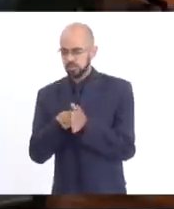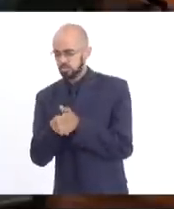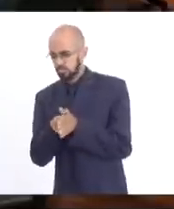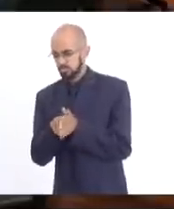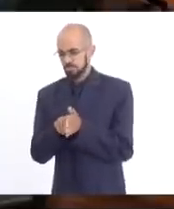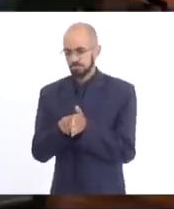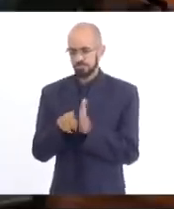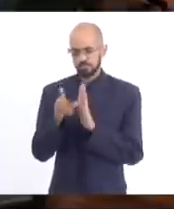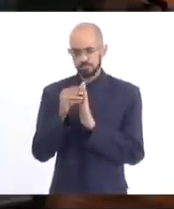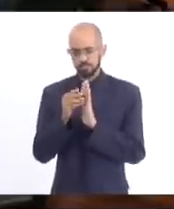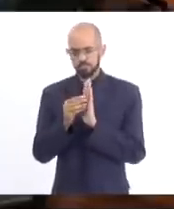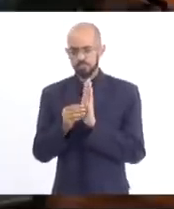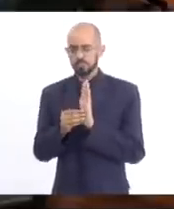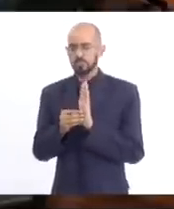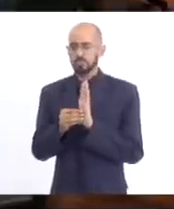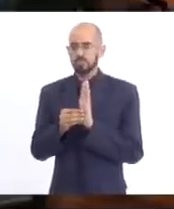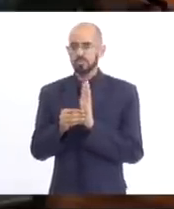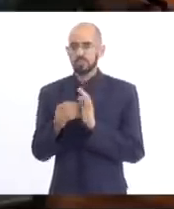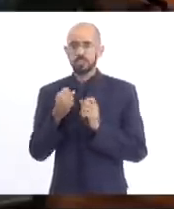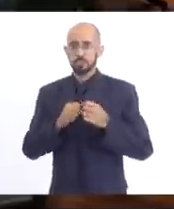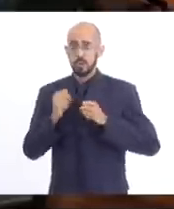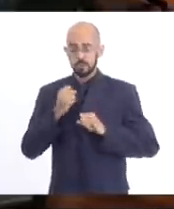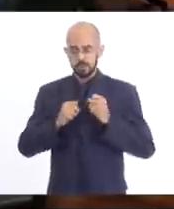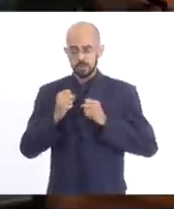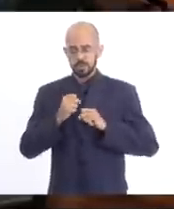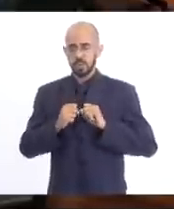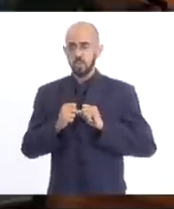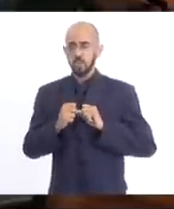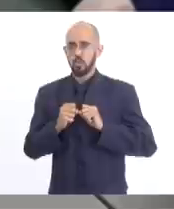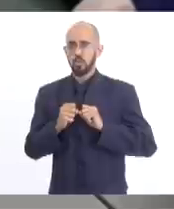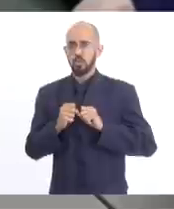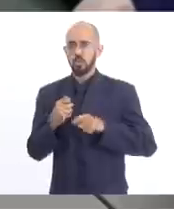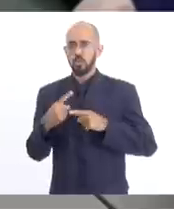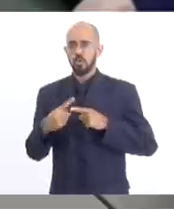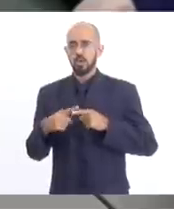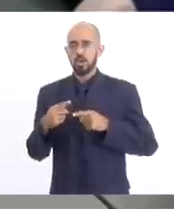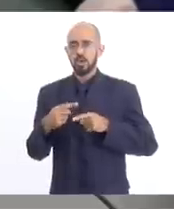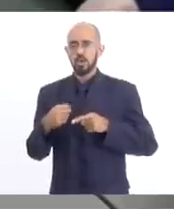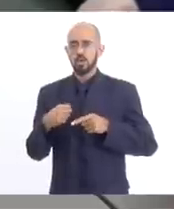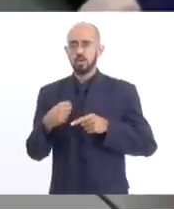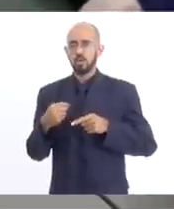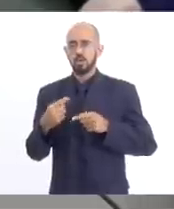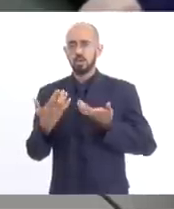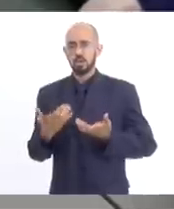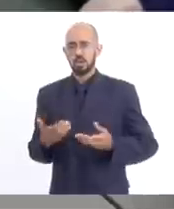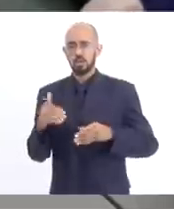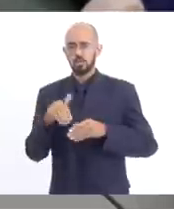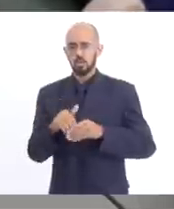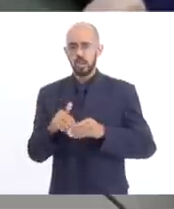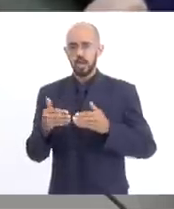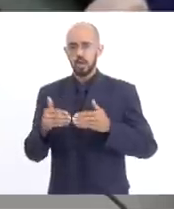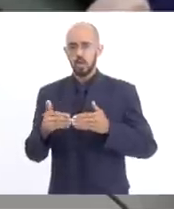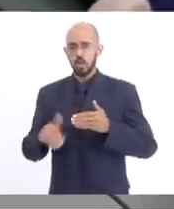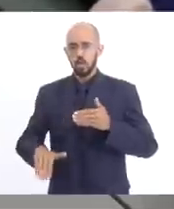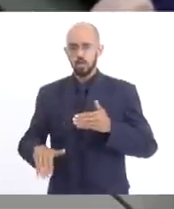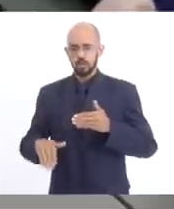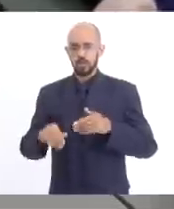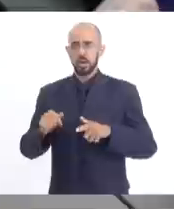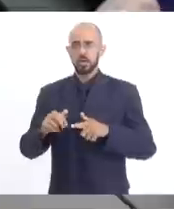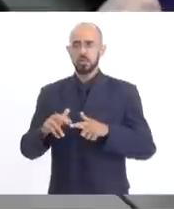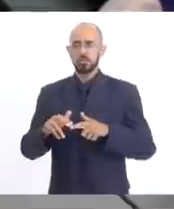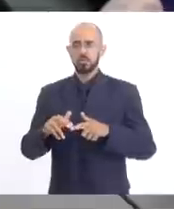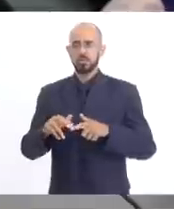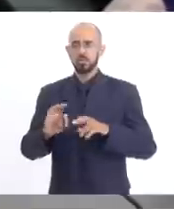comigo a aflição descrita pelo deputado Luiz Paulo, estava disposta a votar contra, entre outras razões, pelas apresentadas